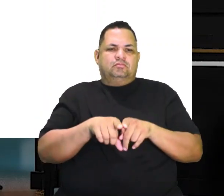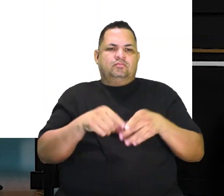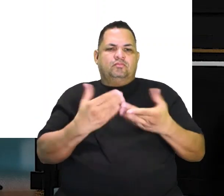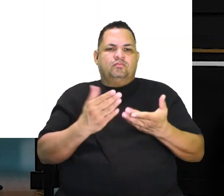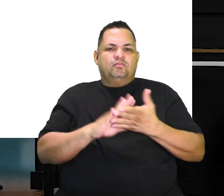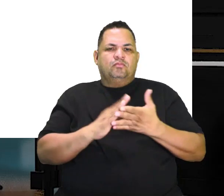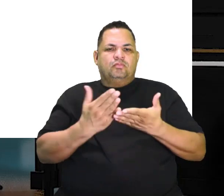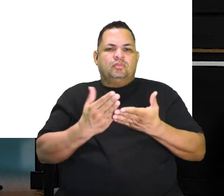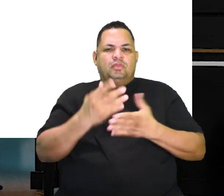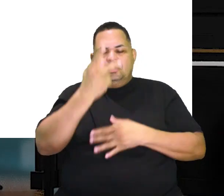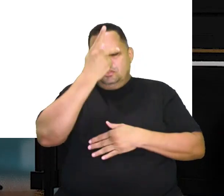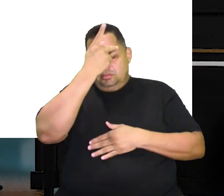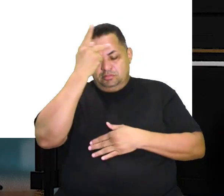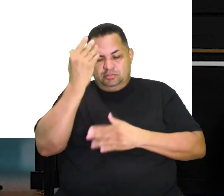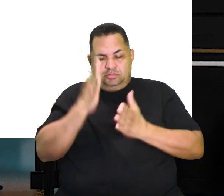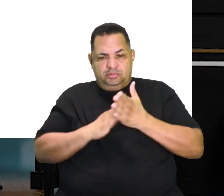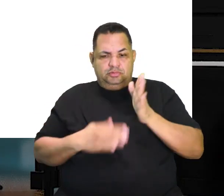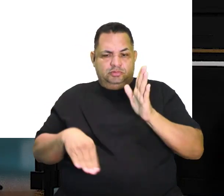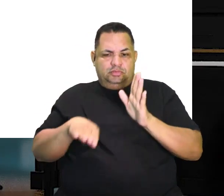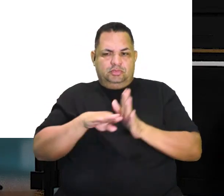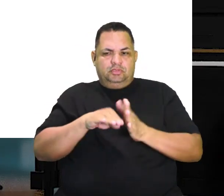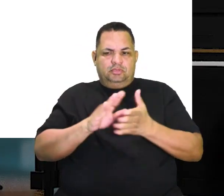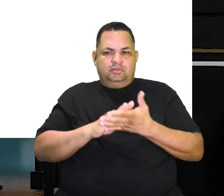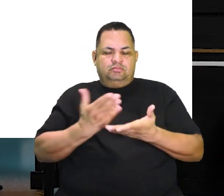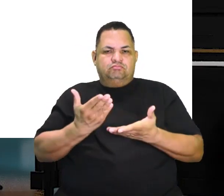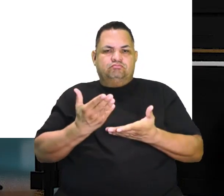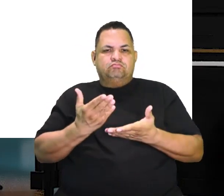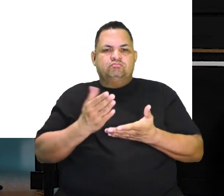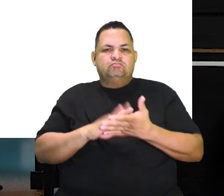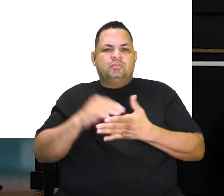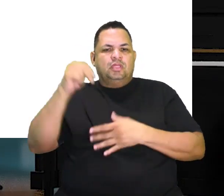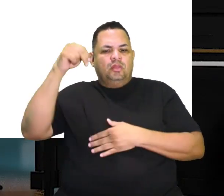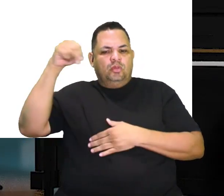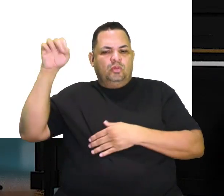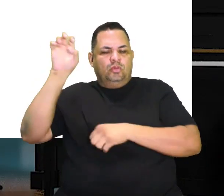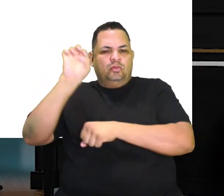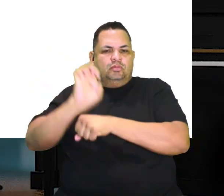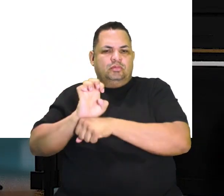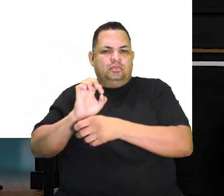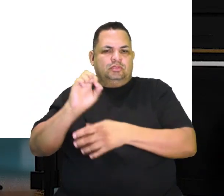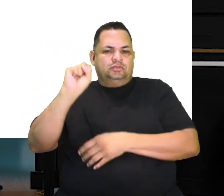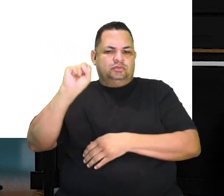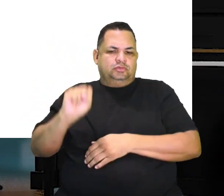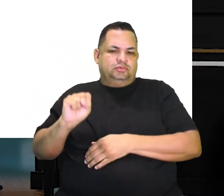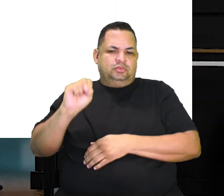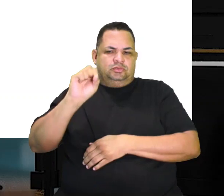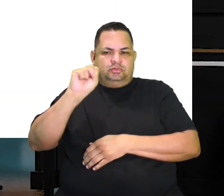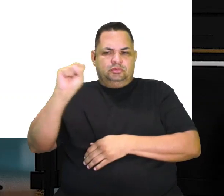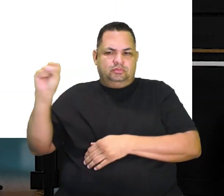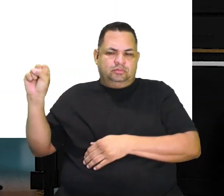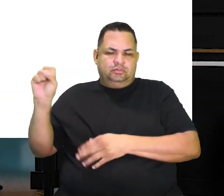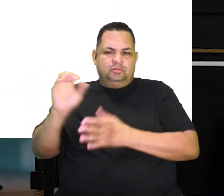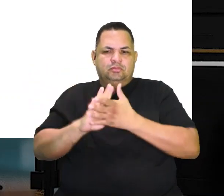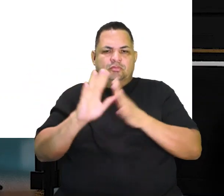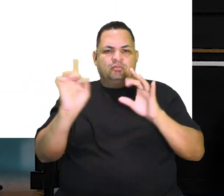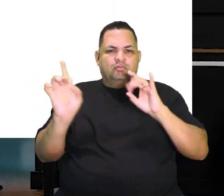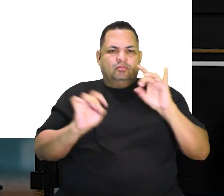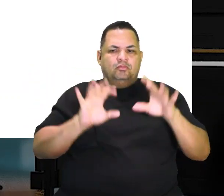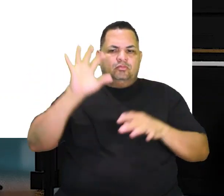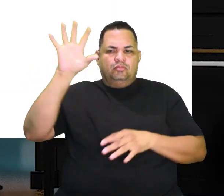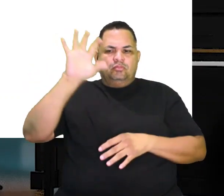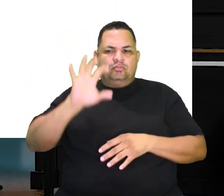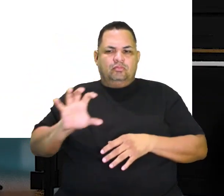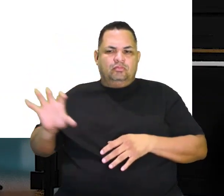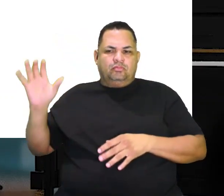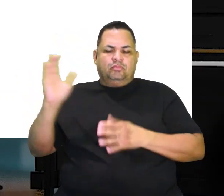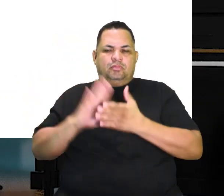com os migrantes que vieram tanto dos estados do Nordeste como do Sudeste e do Sul. E cada povo